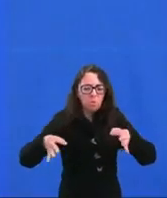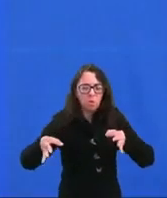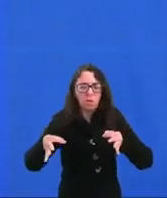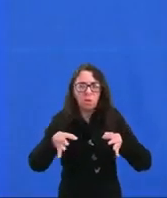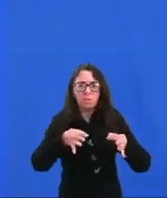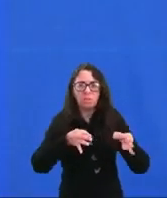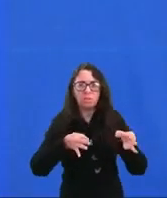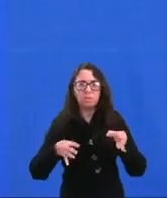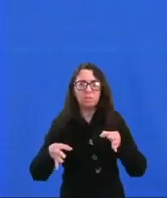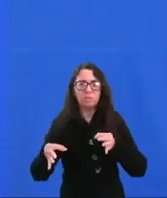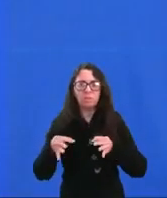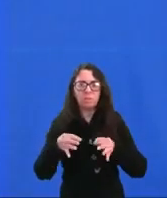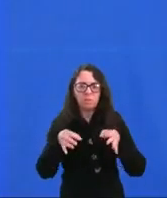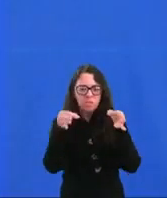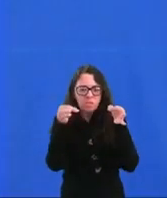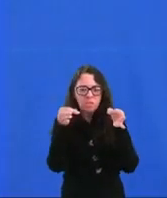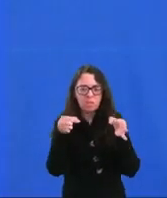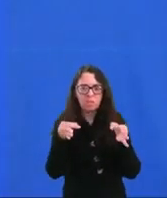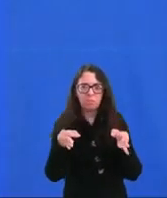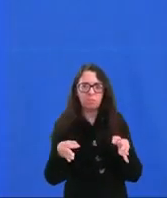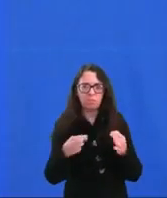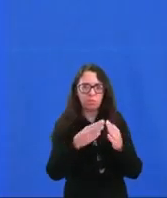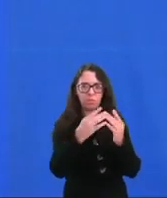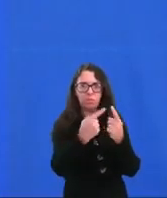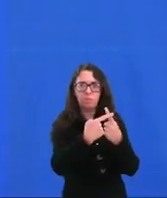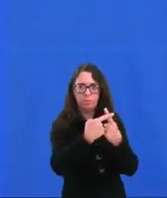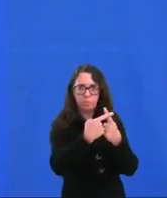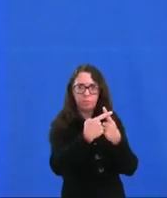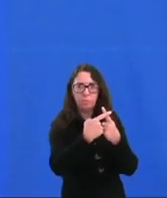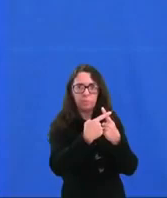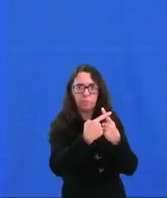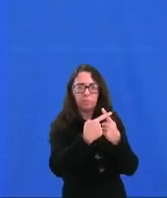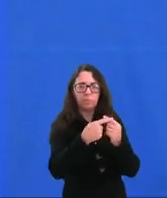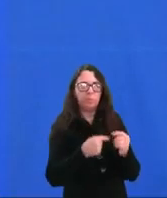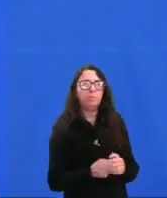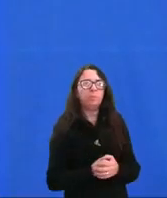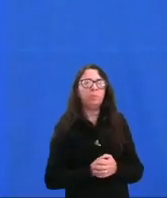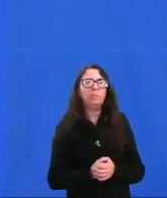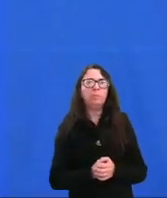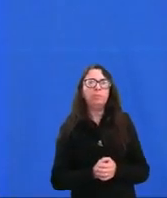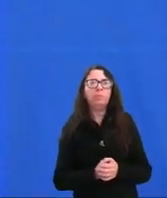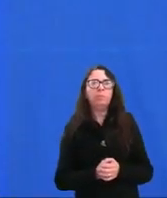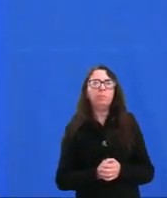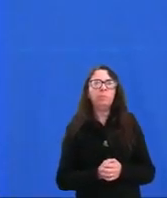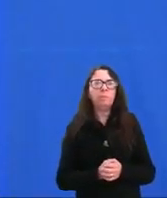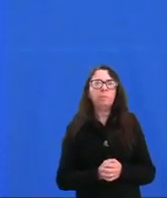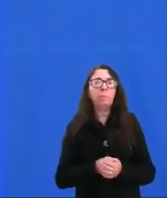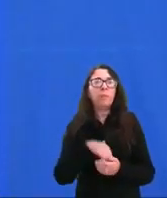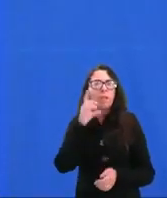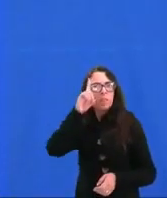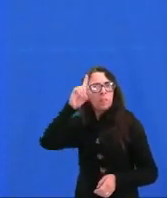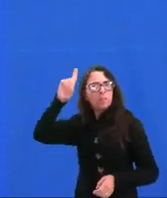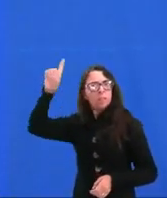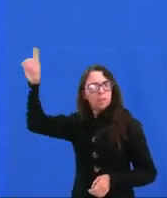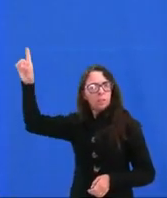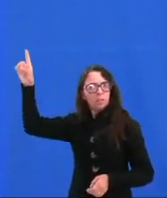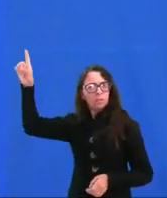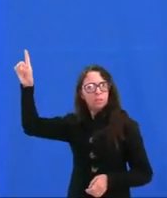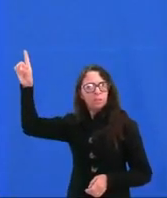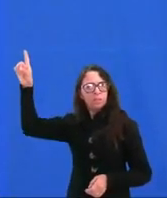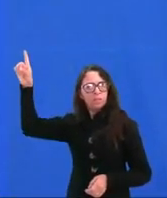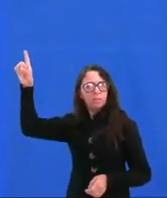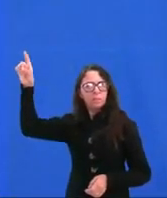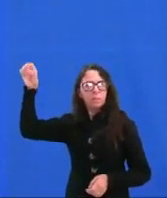Verso 18 diz assim: mas Deus dispõe os membros, colocando cada um deles no